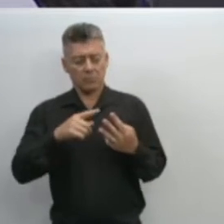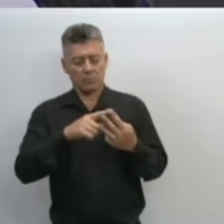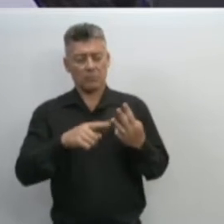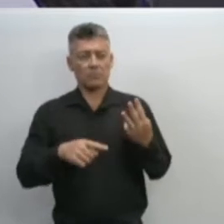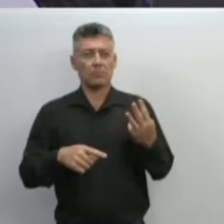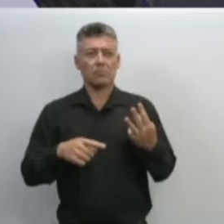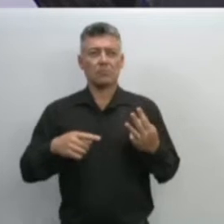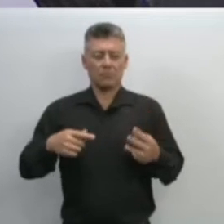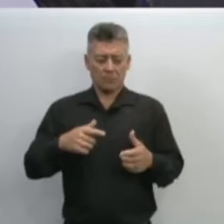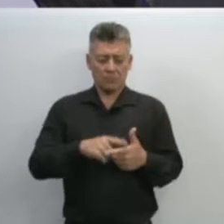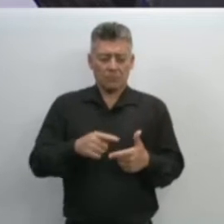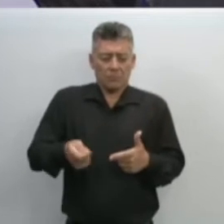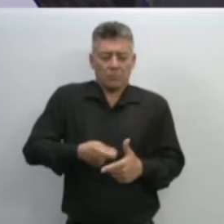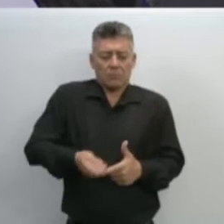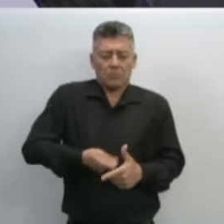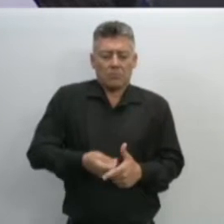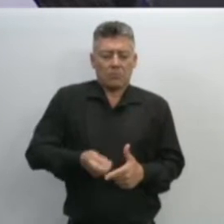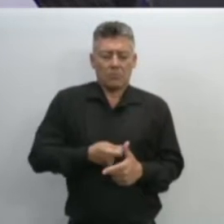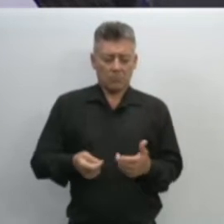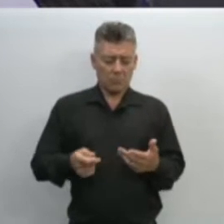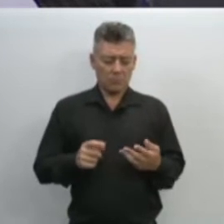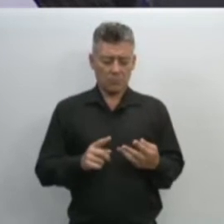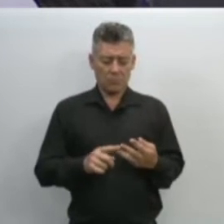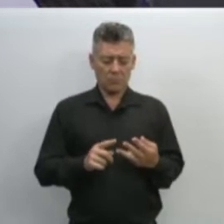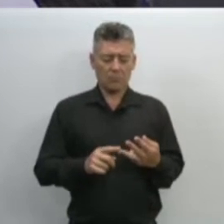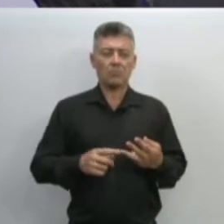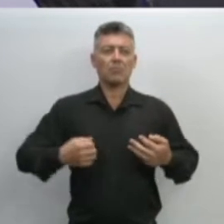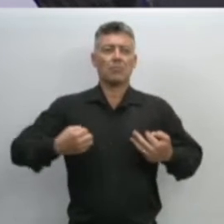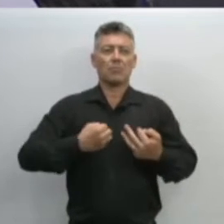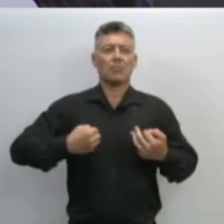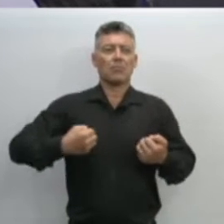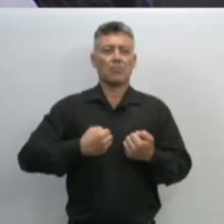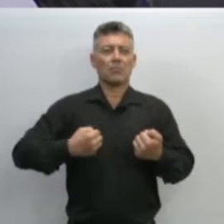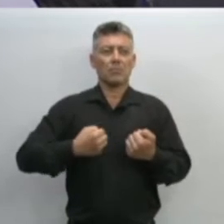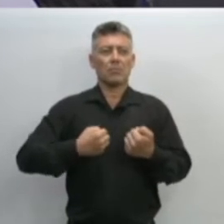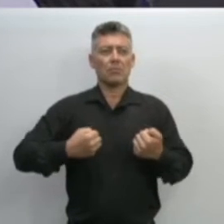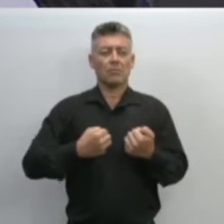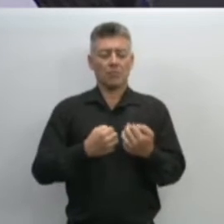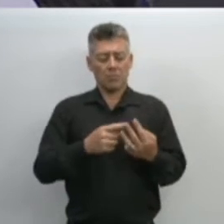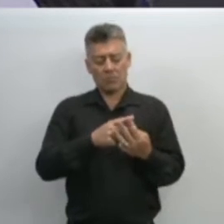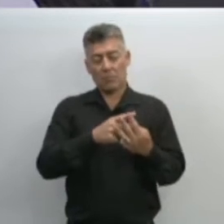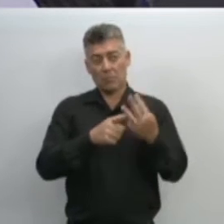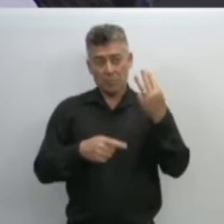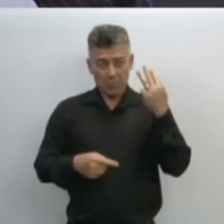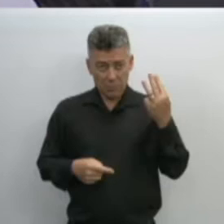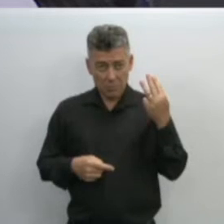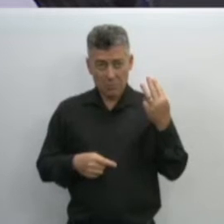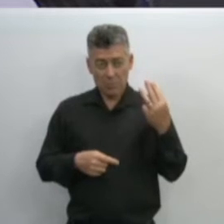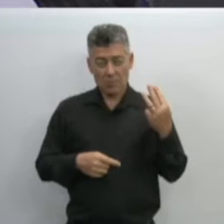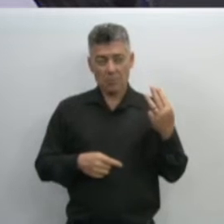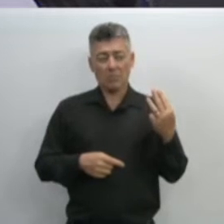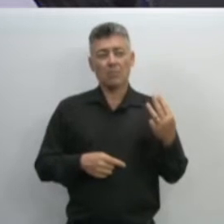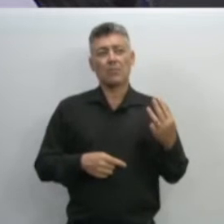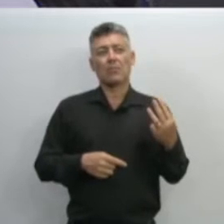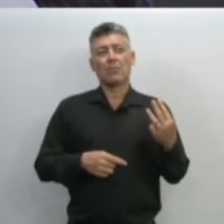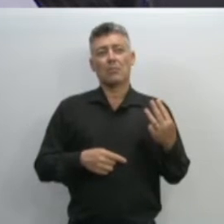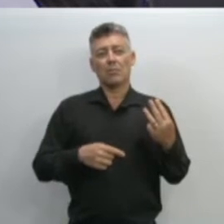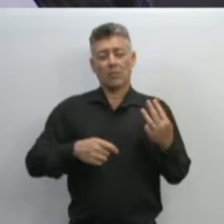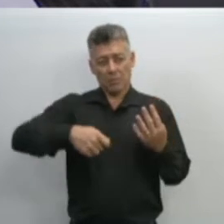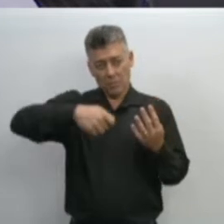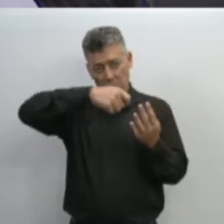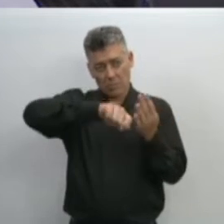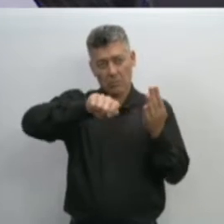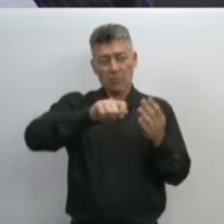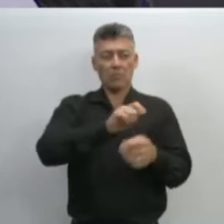o triângulo, durante boa parte do seu show, deixando essa marca, carregando essa marca do Nordeste, essa marca que Luiz